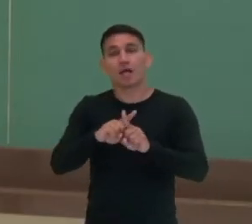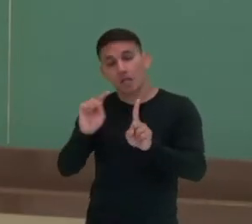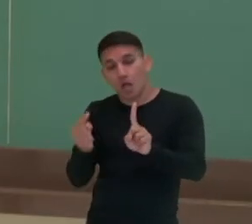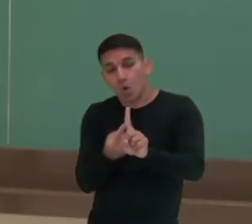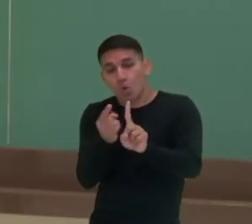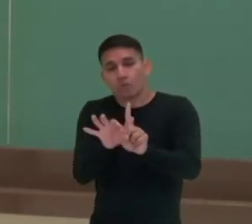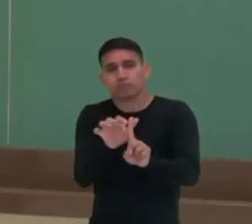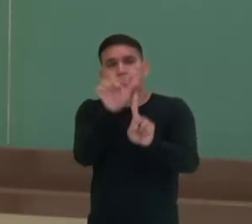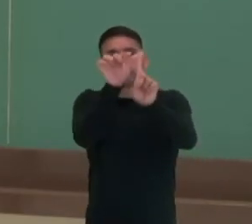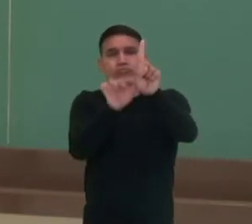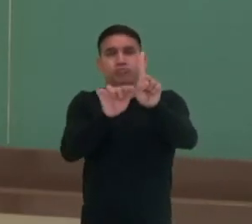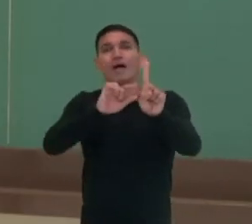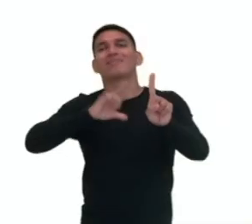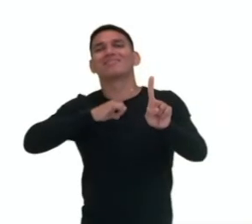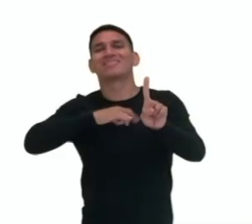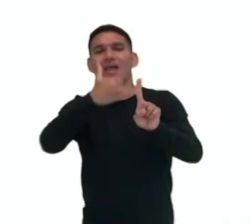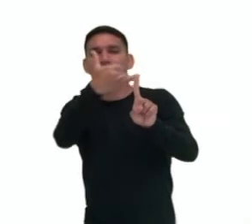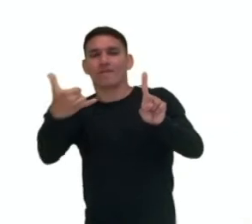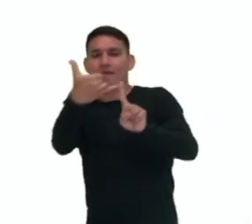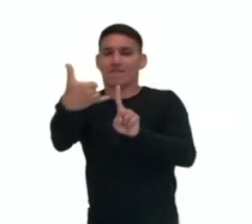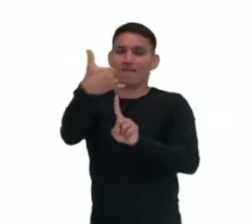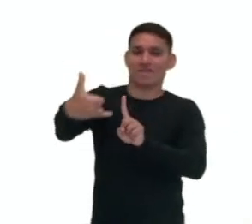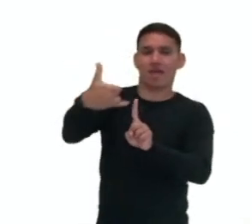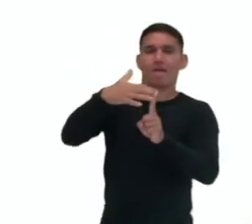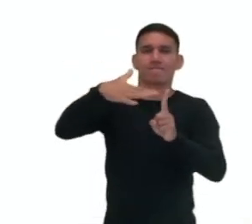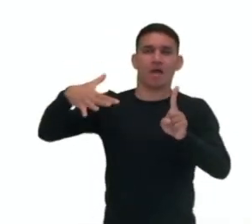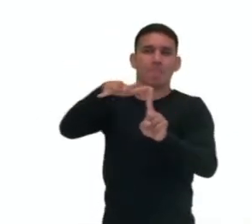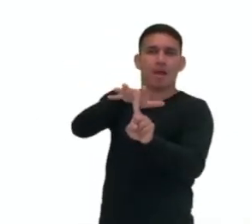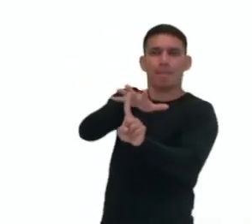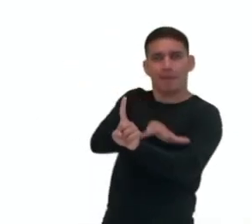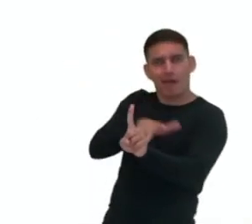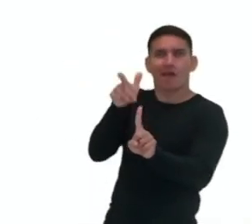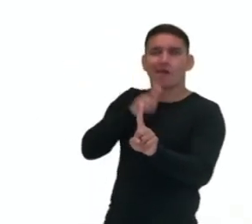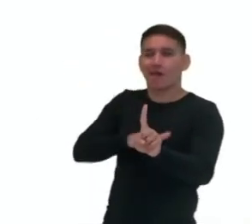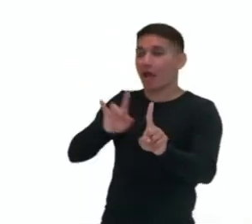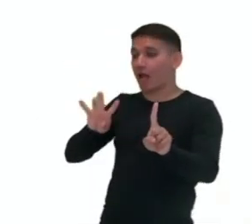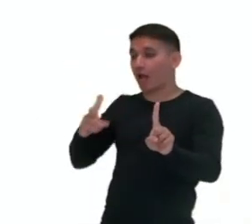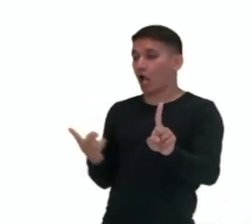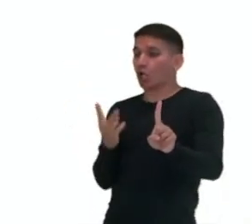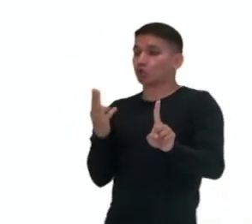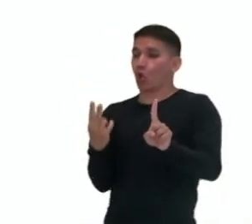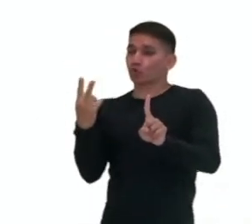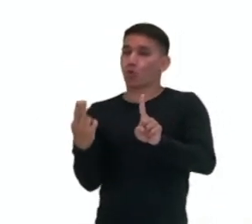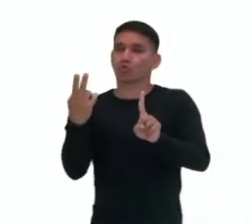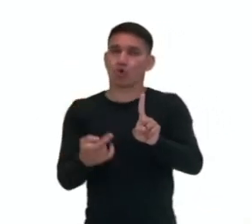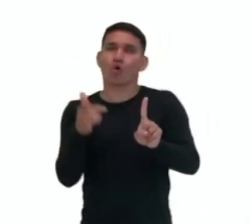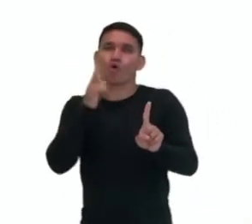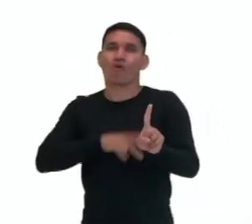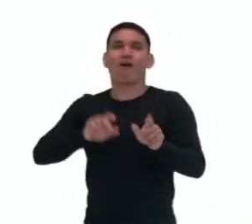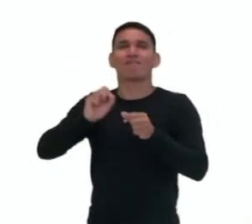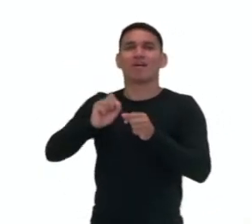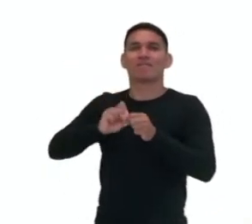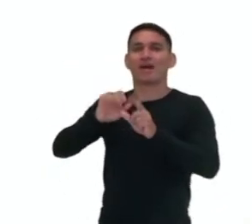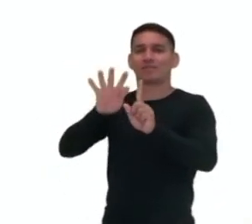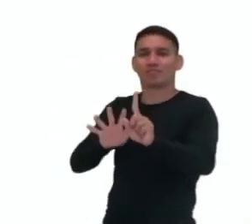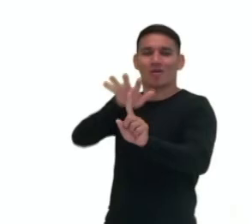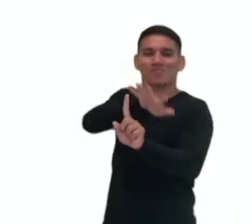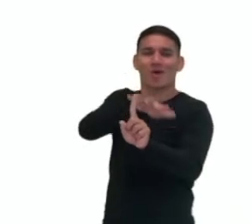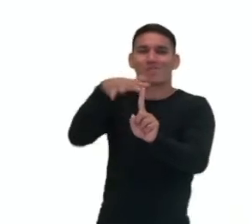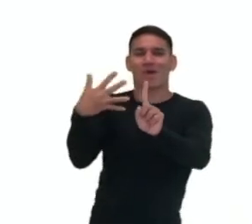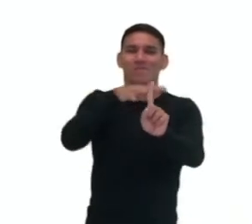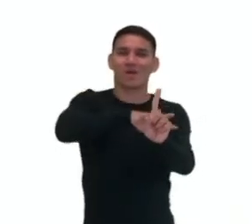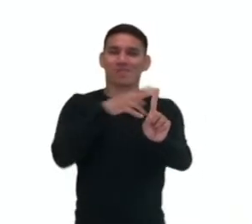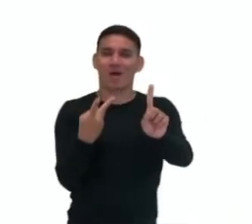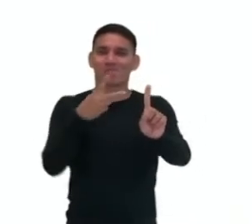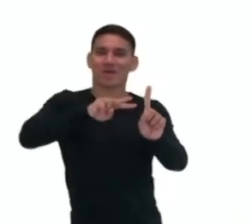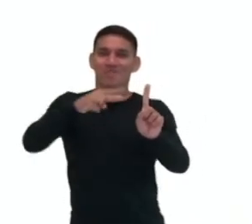são amarradas fitas coloridas que os dançarinos em par seguram para depois girarem em torno do mastro no intuito de